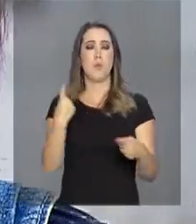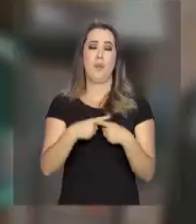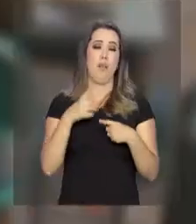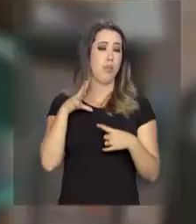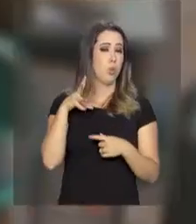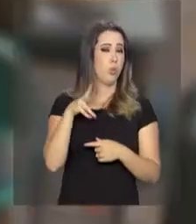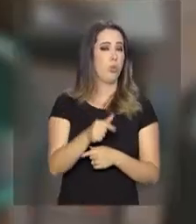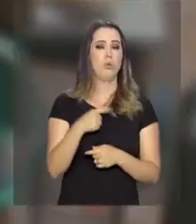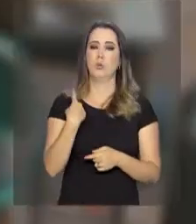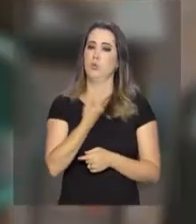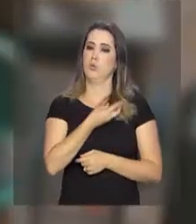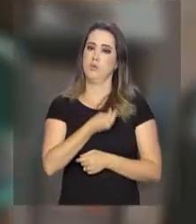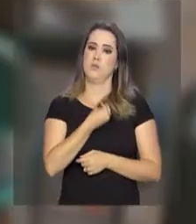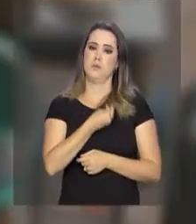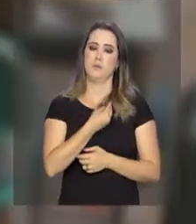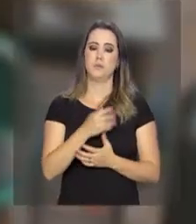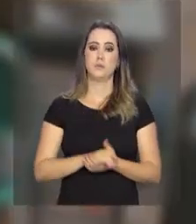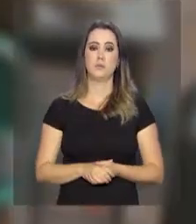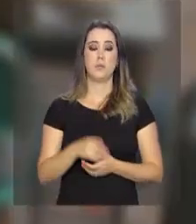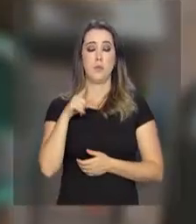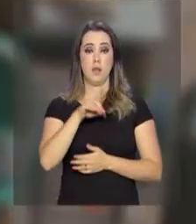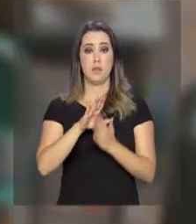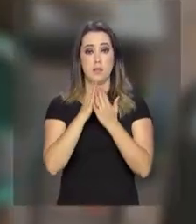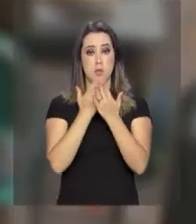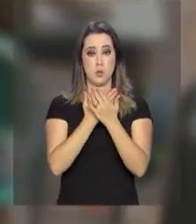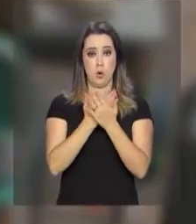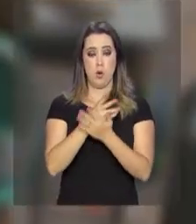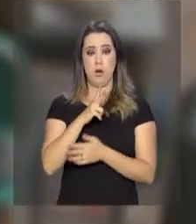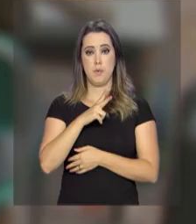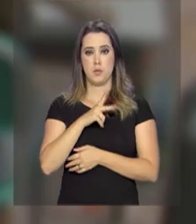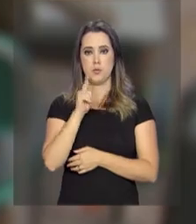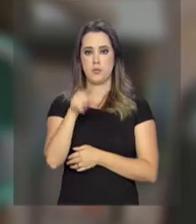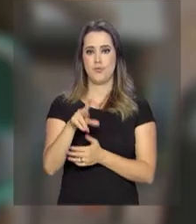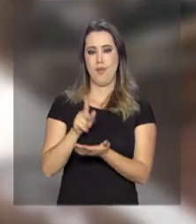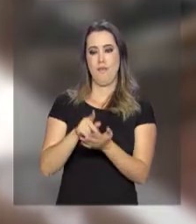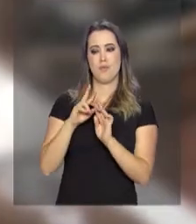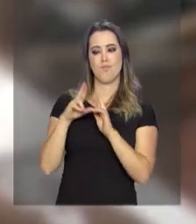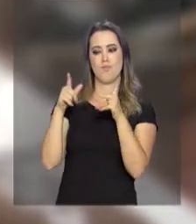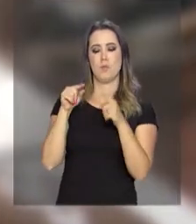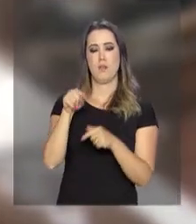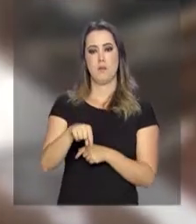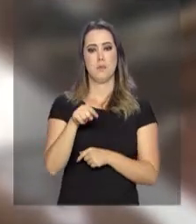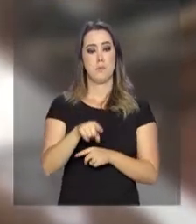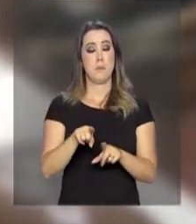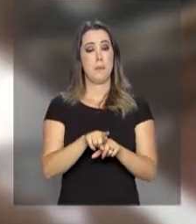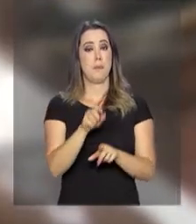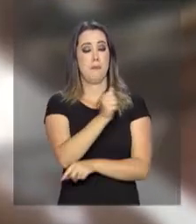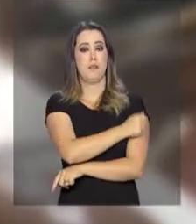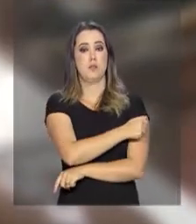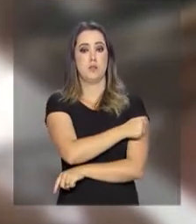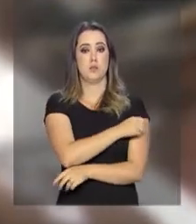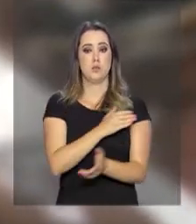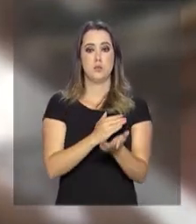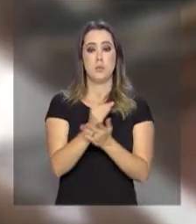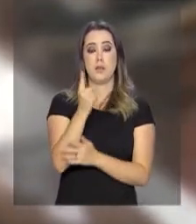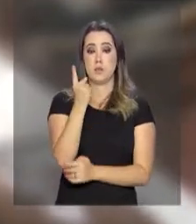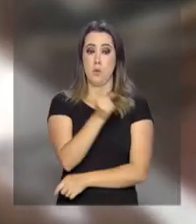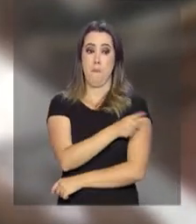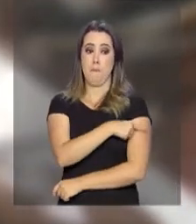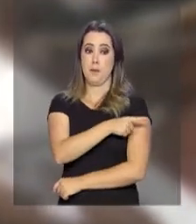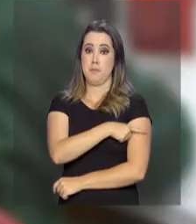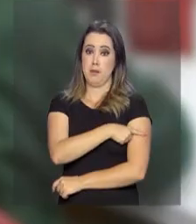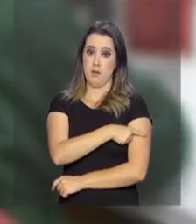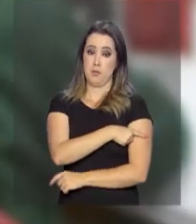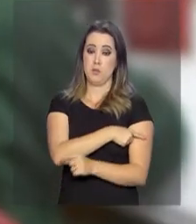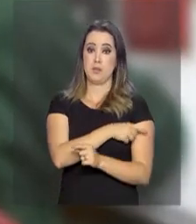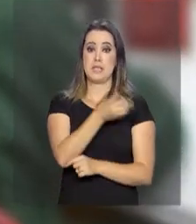vida. Já nesta escola particular, a realidade é bem diferente. Aqui, os alunos começam o primeiro ano do ensino